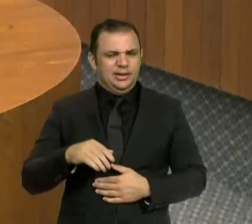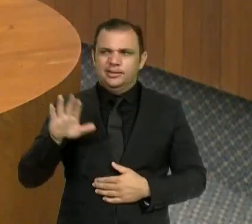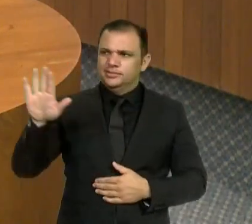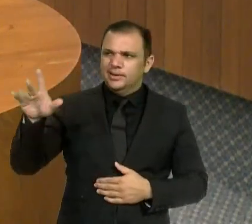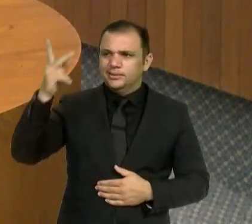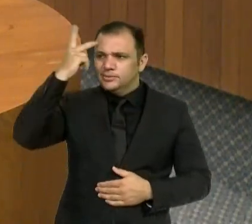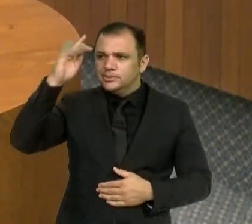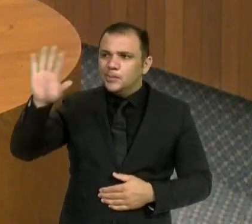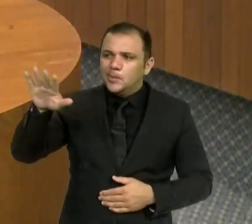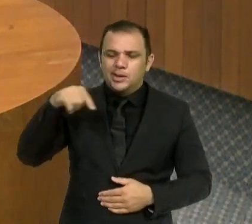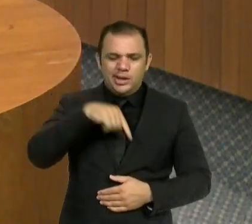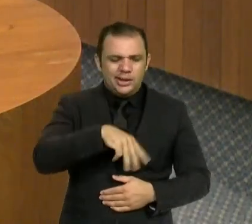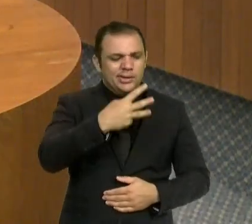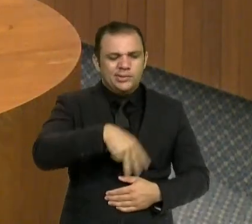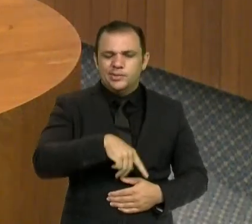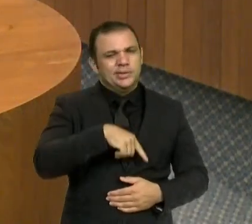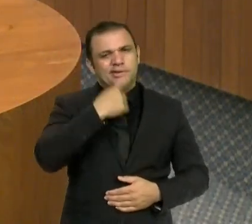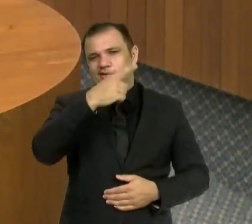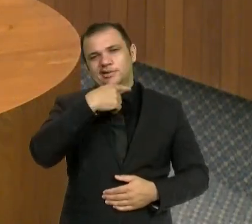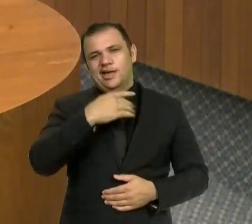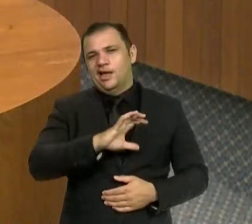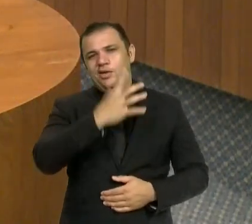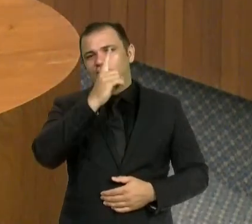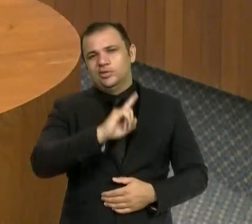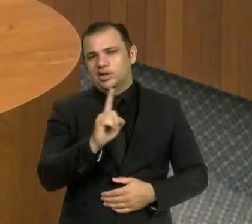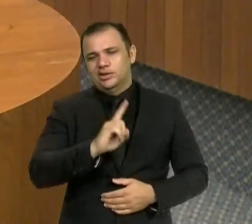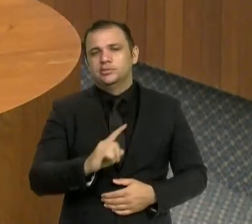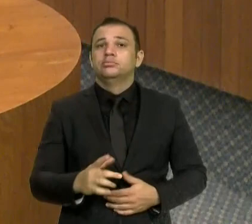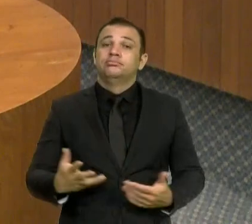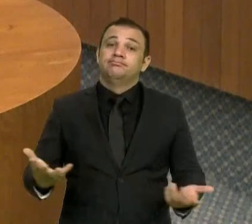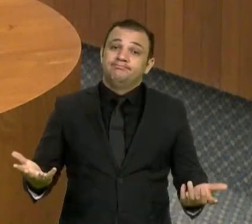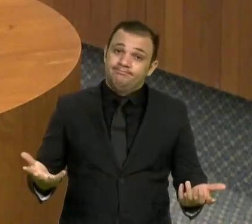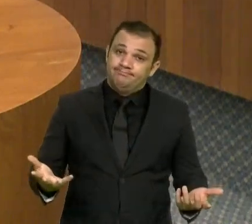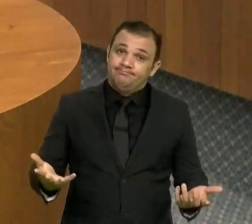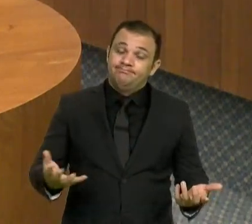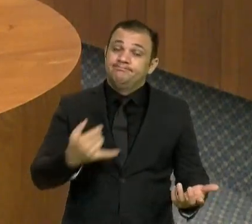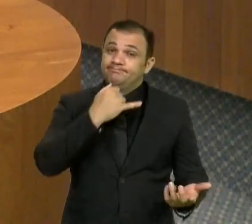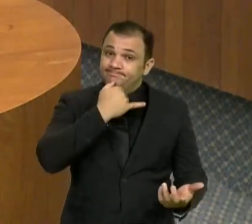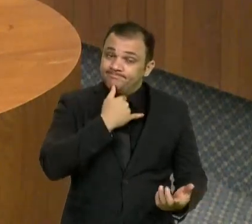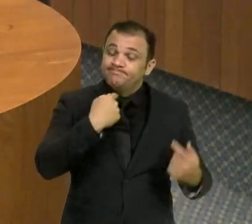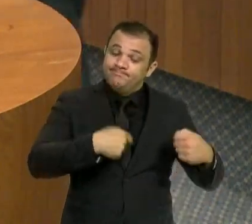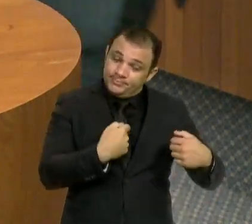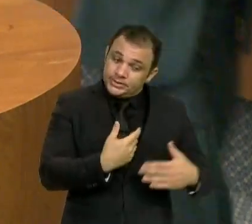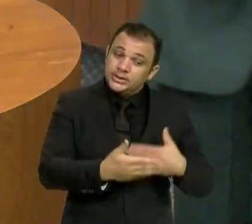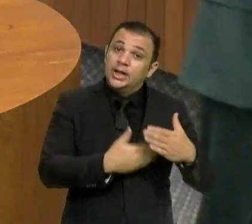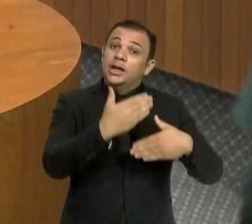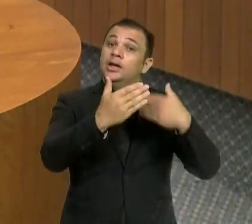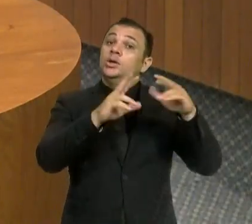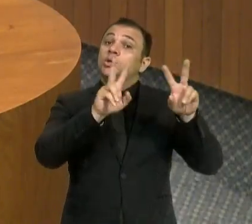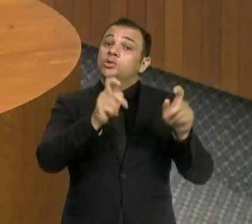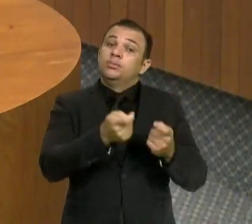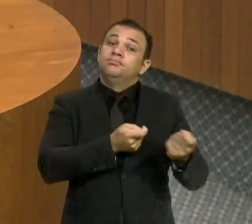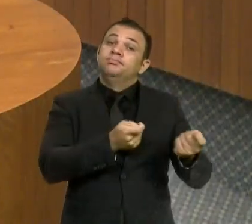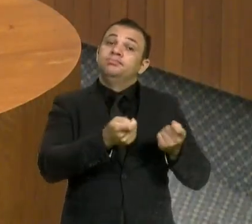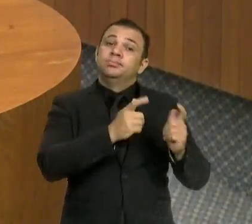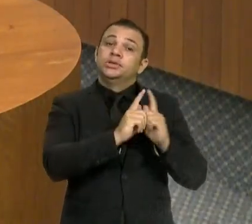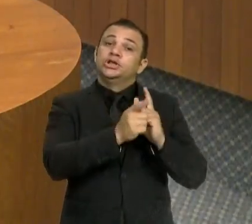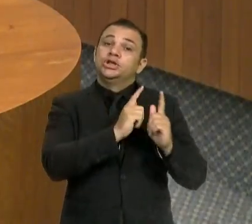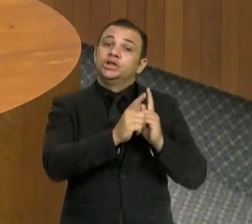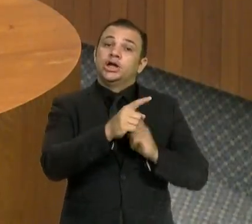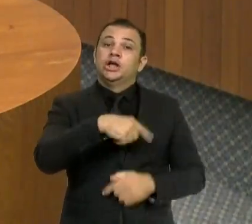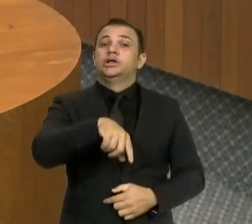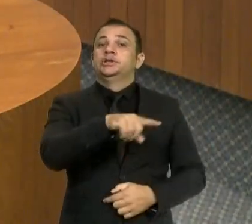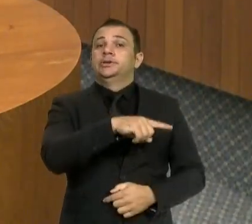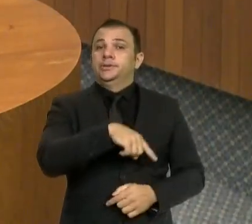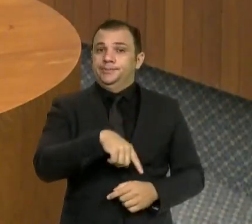Mas, infelizmente, nós precisamos avançar muito, né, no que confere a gestão, deputada Abigail,